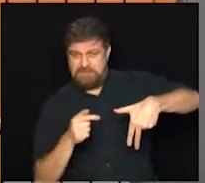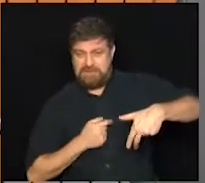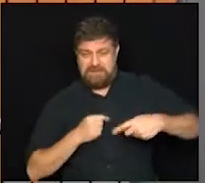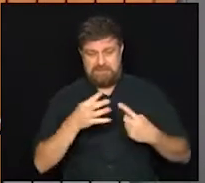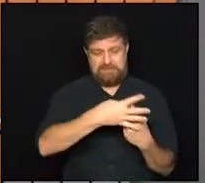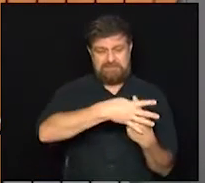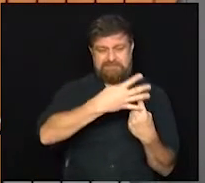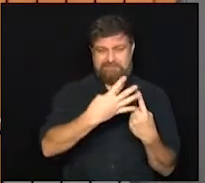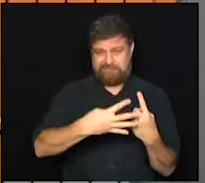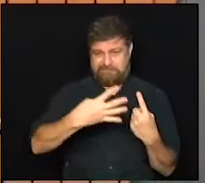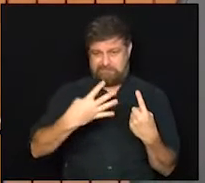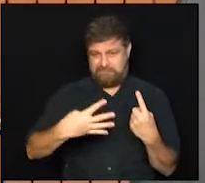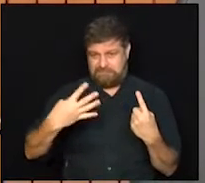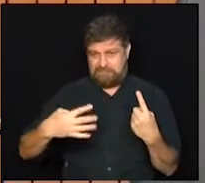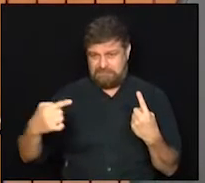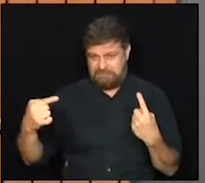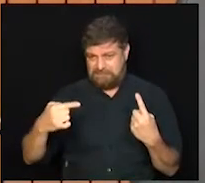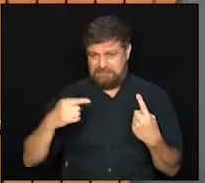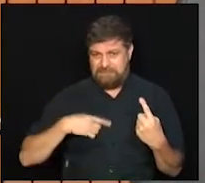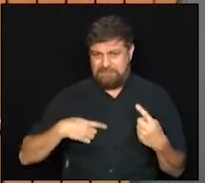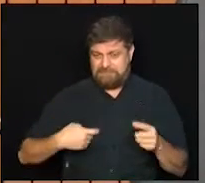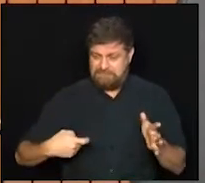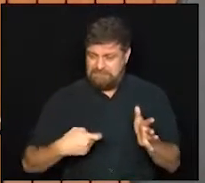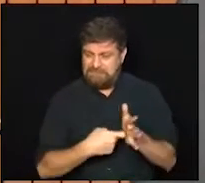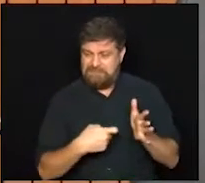LGBTQIA+, realiza uma notificação de